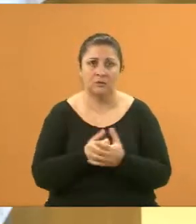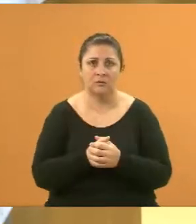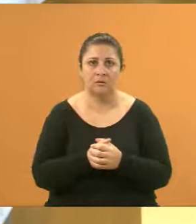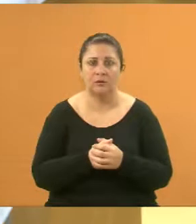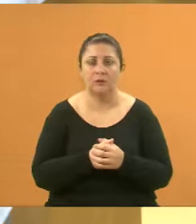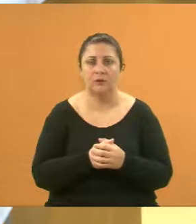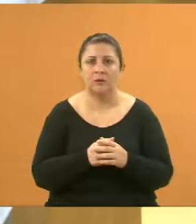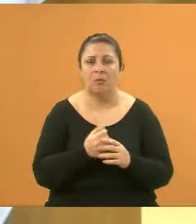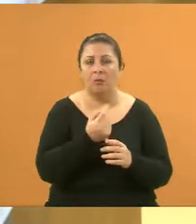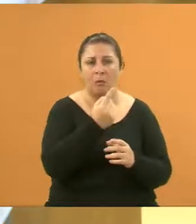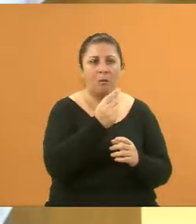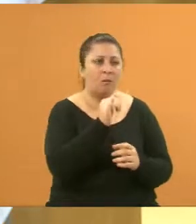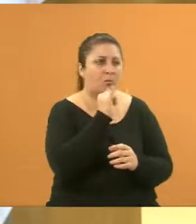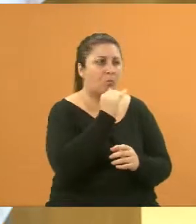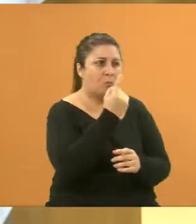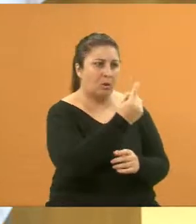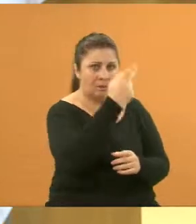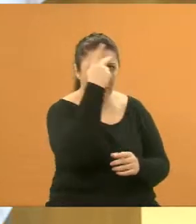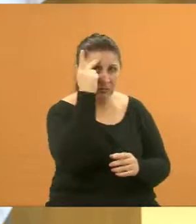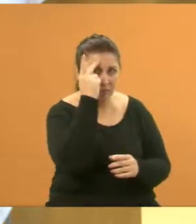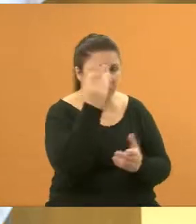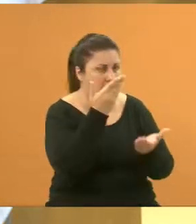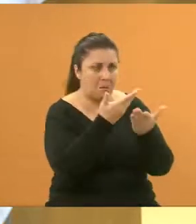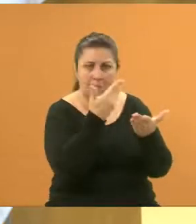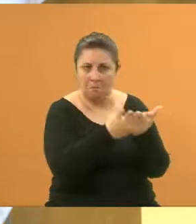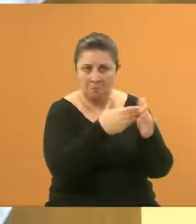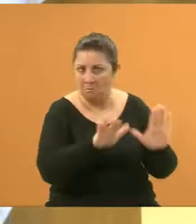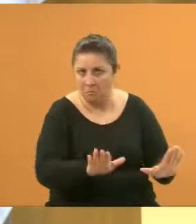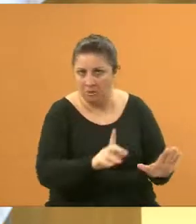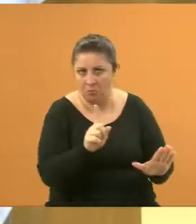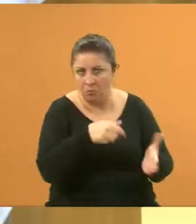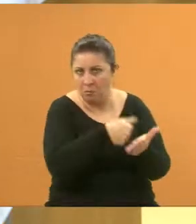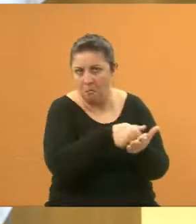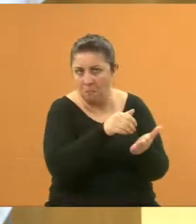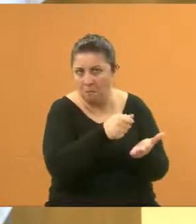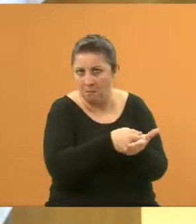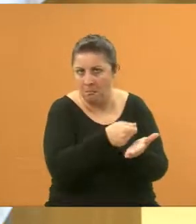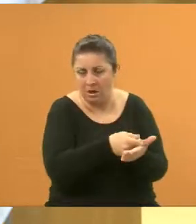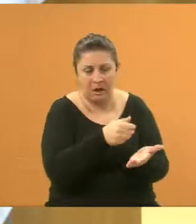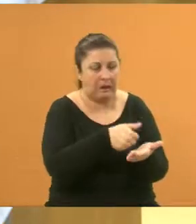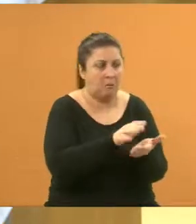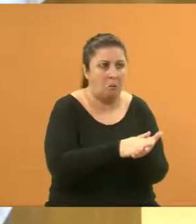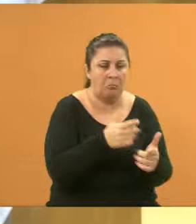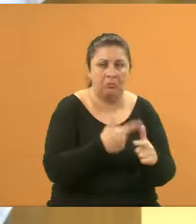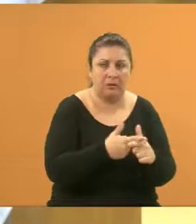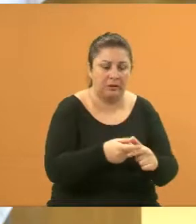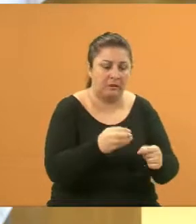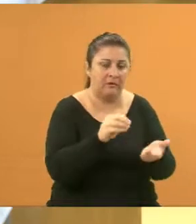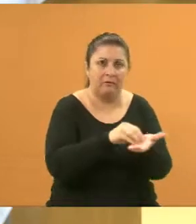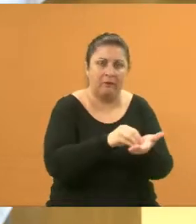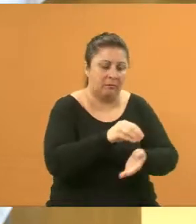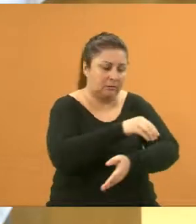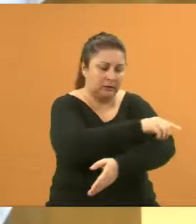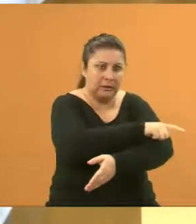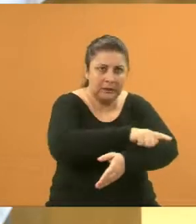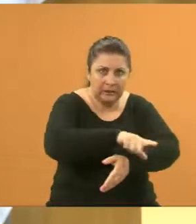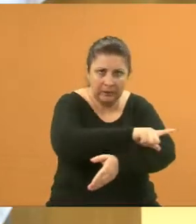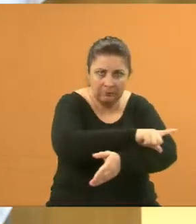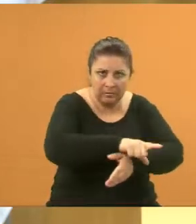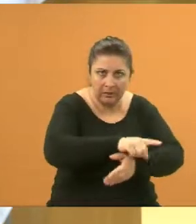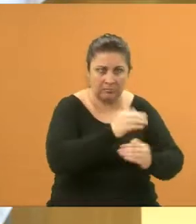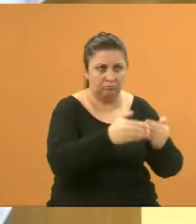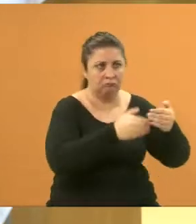determinado caso em que o munícipe deixou de pagar as multas impostas por falta de capina, calçada e construção de muro no ano